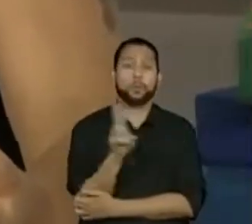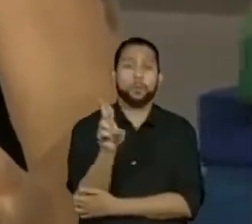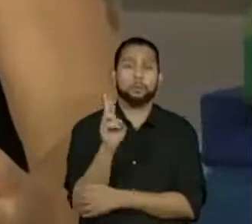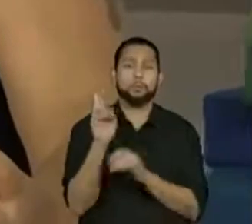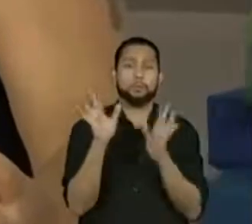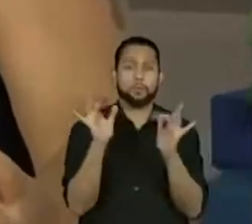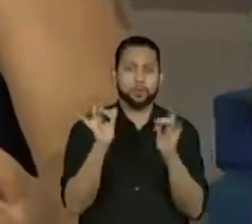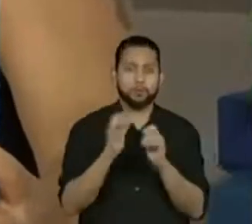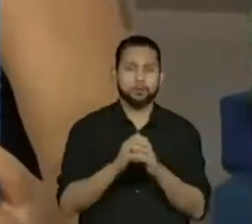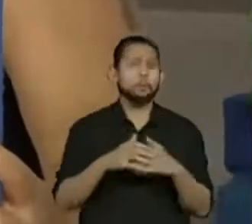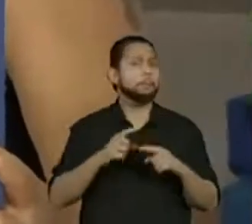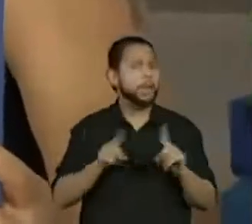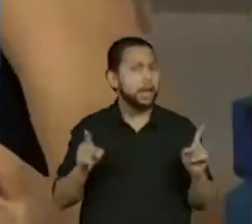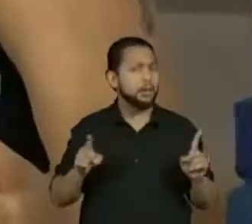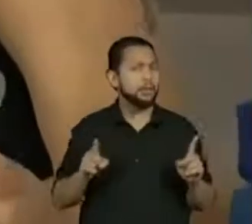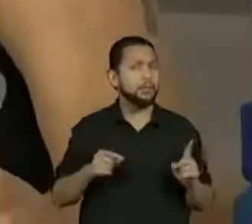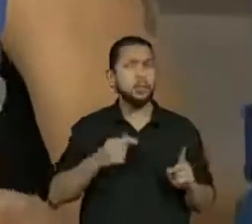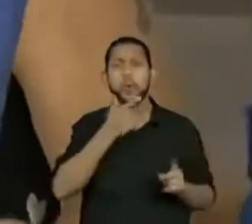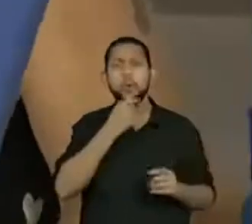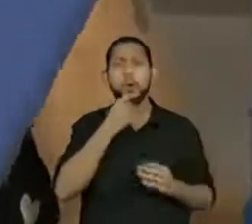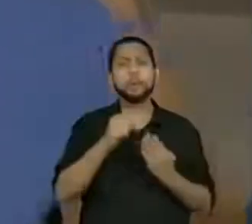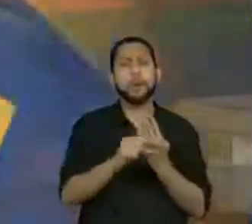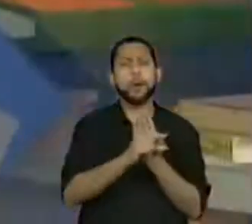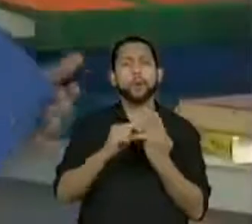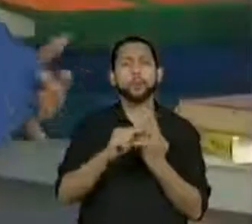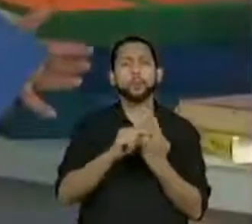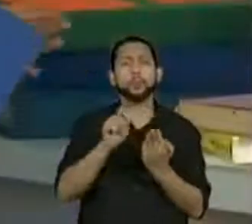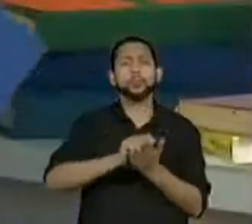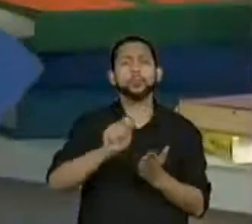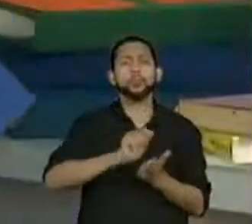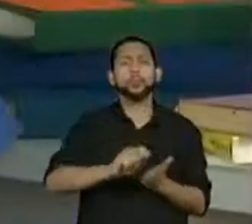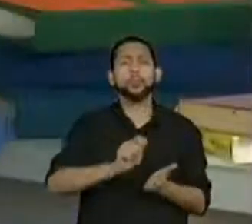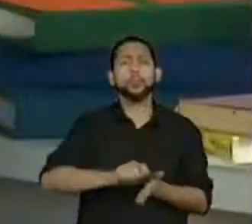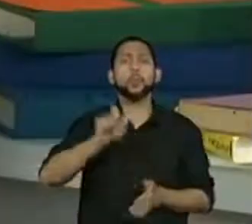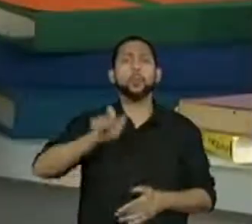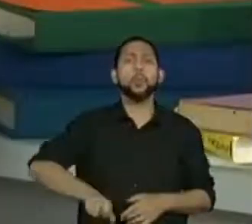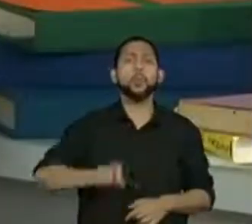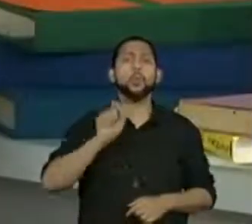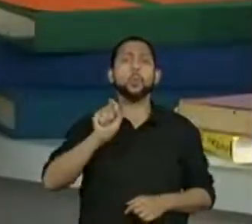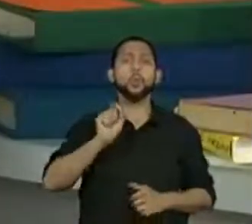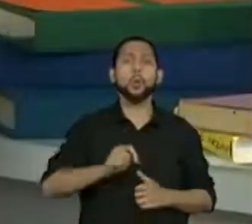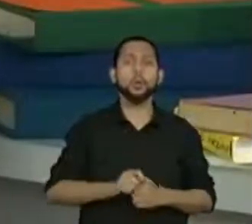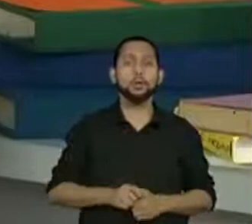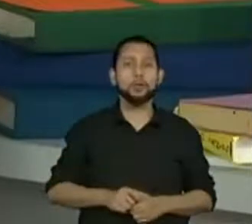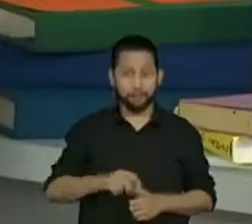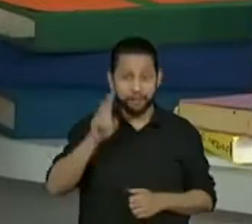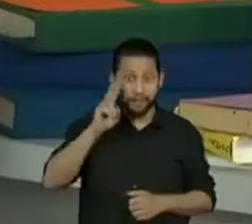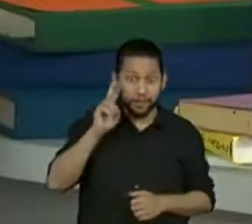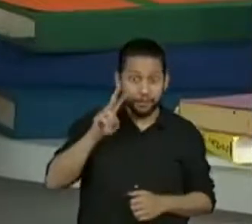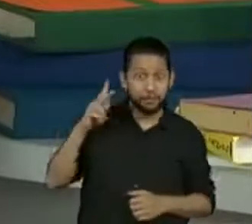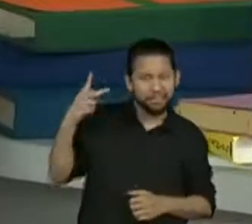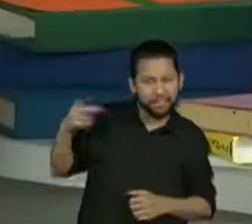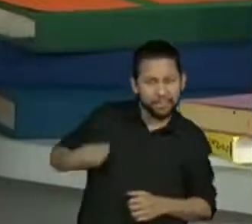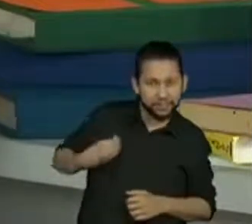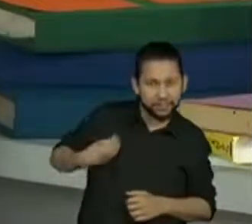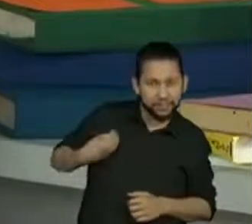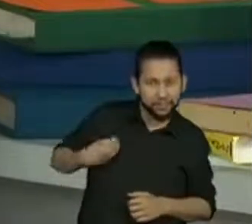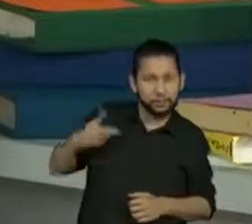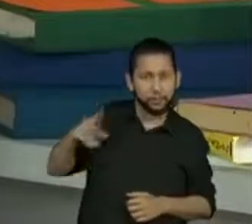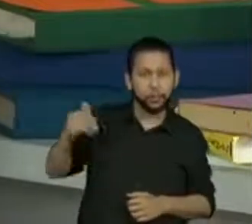conhecer o poema o autor Quem se lembra quando a gente vai falar da vida do autor